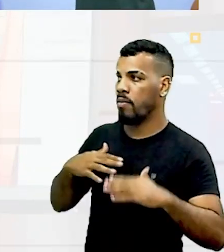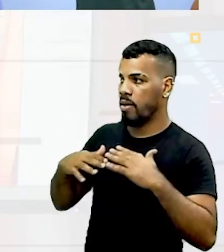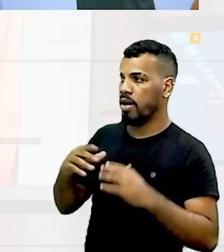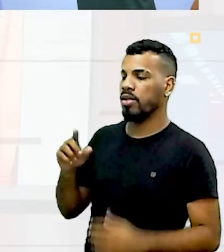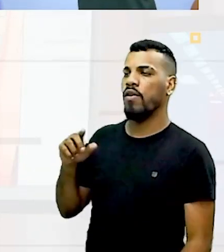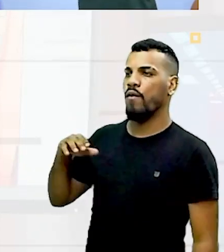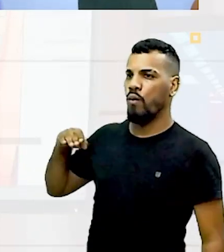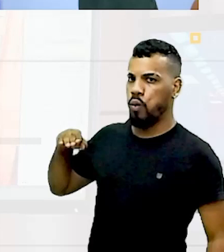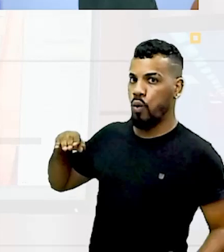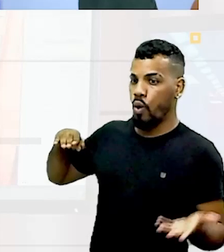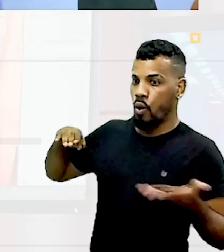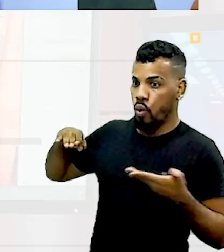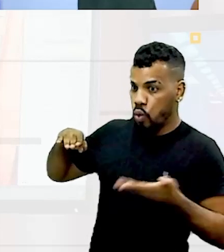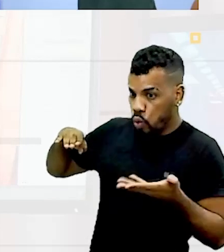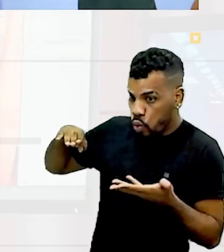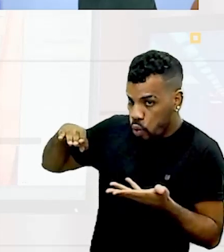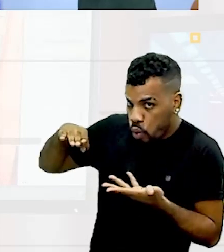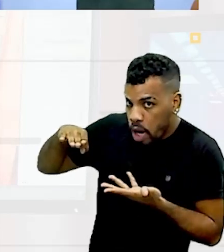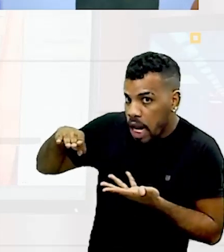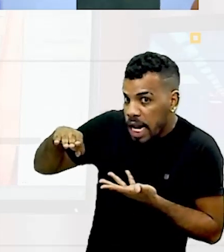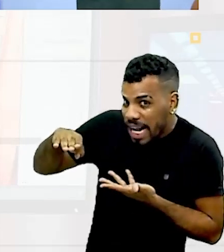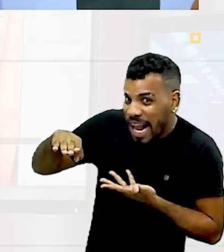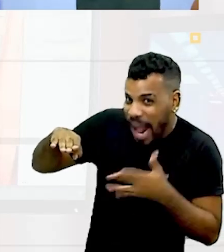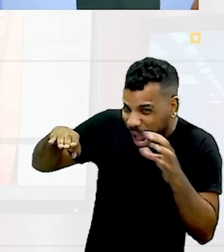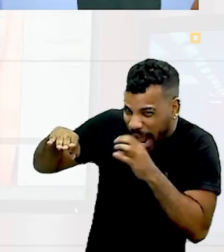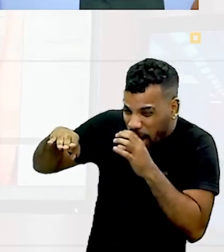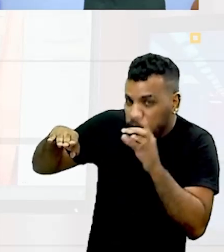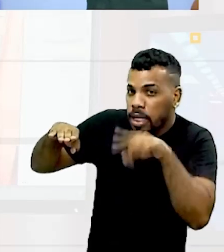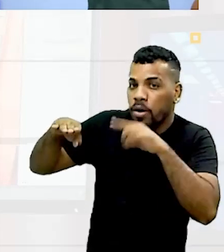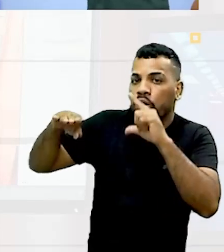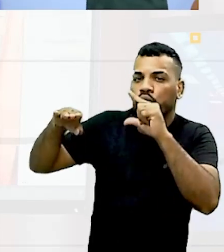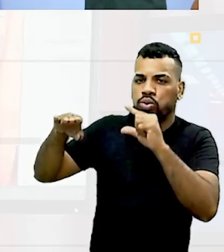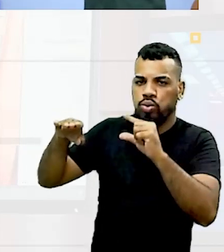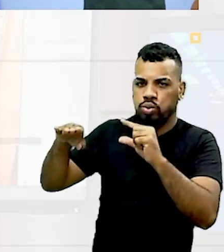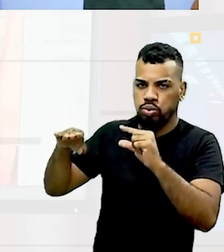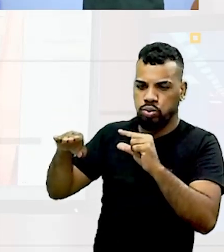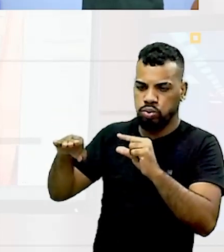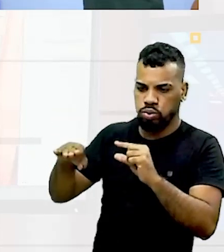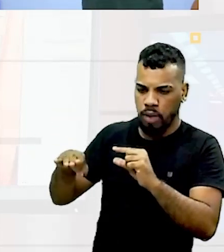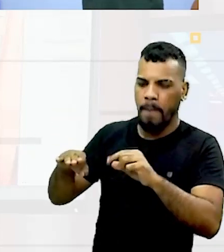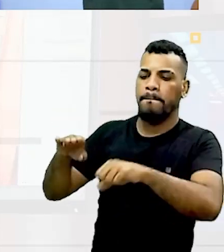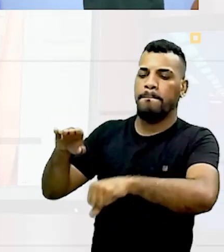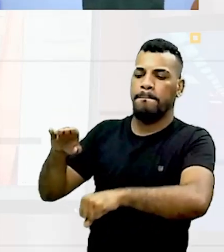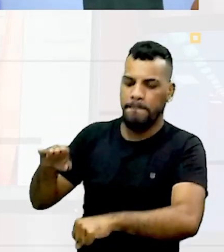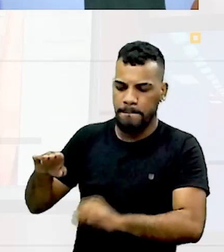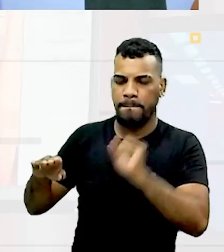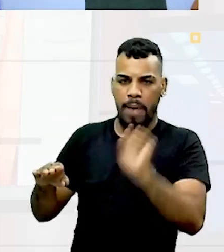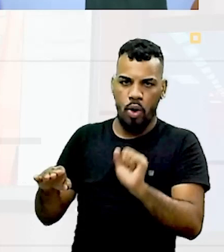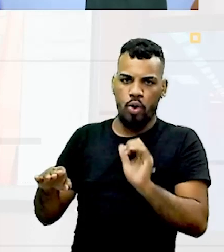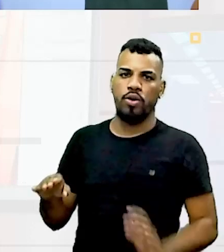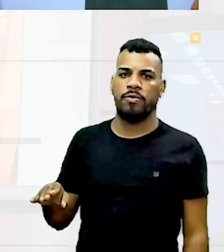ganhar velocidade, perder o movimento devagar e parar. E não só algo